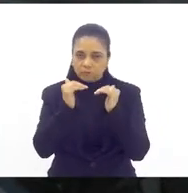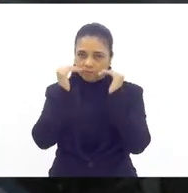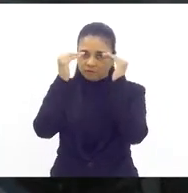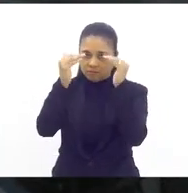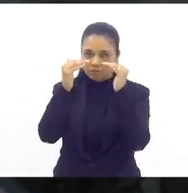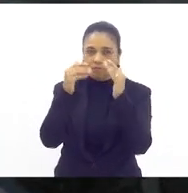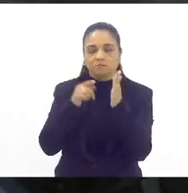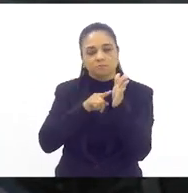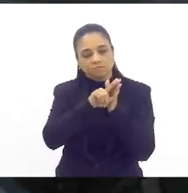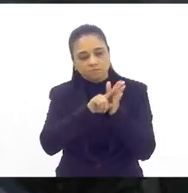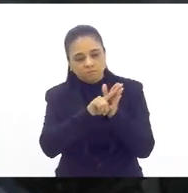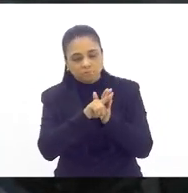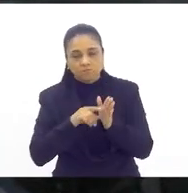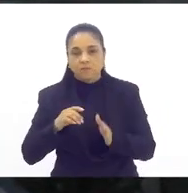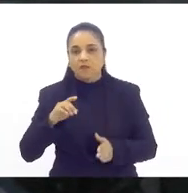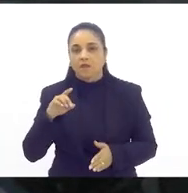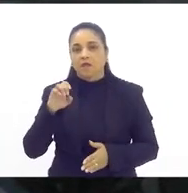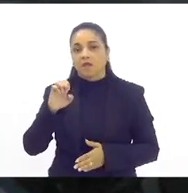Edgar Leite